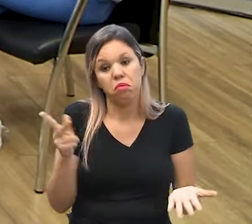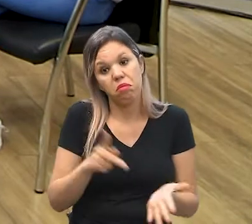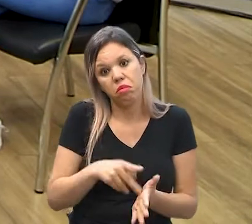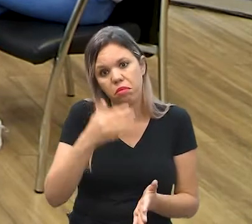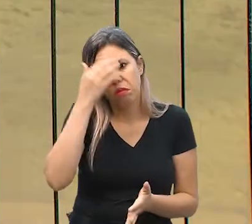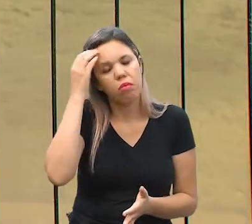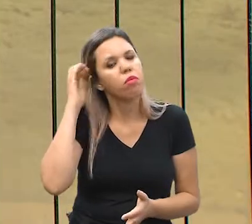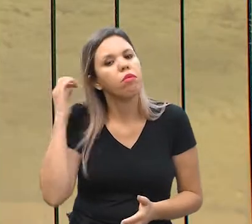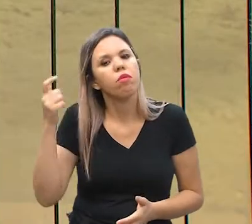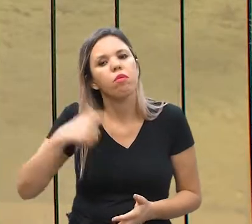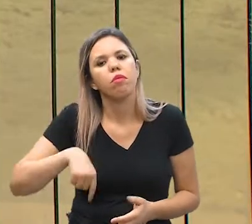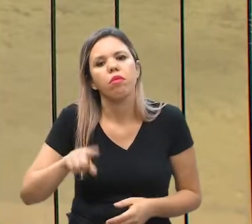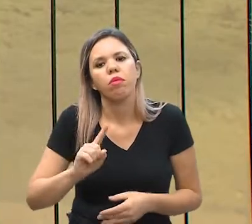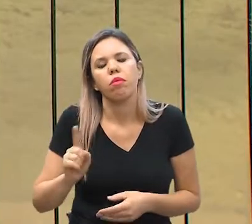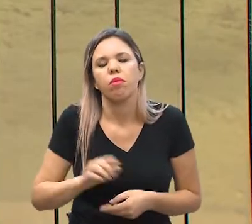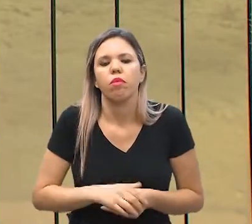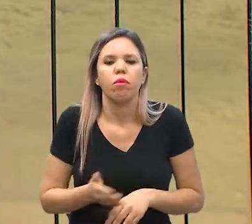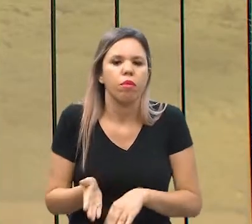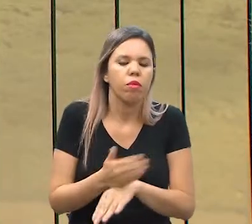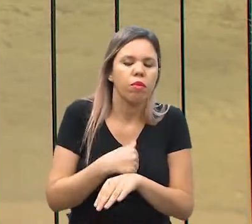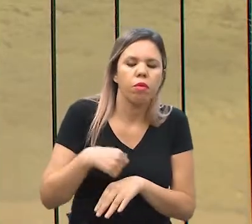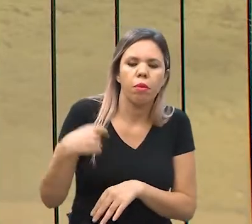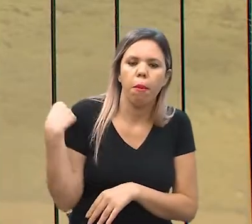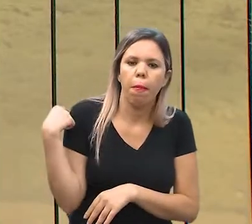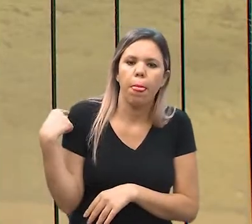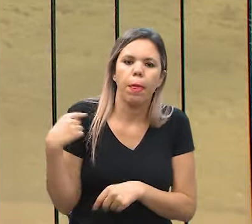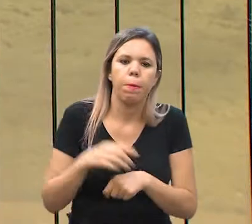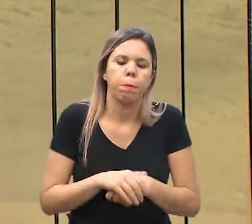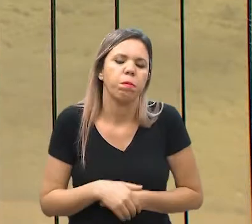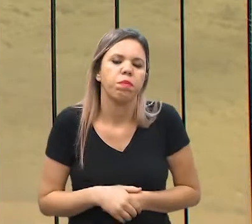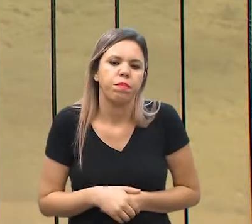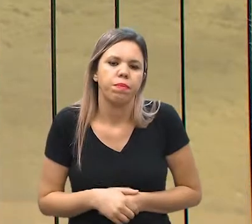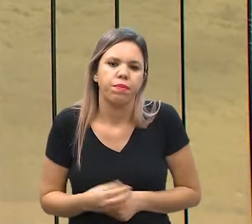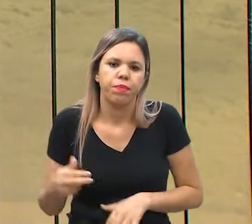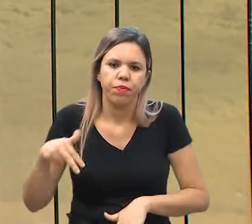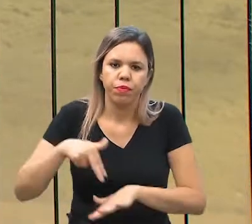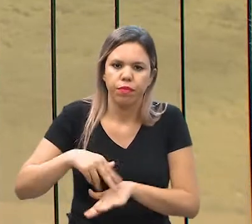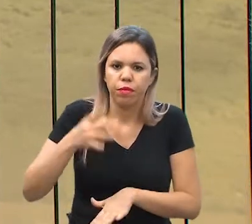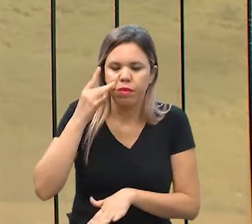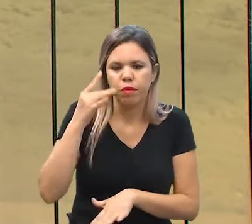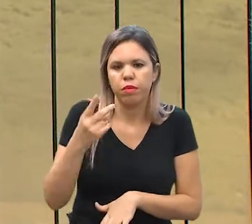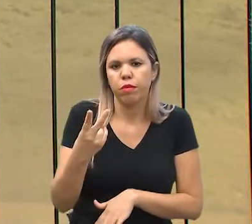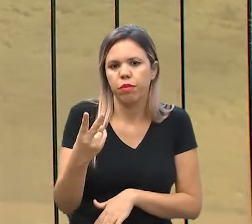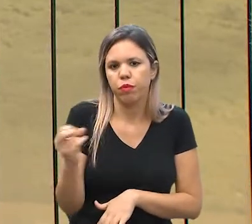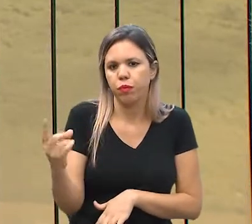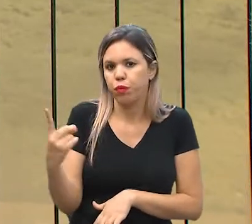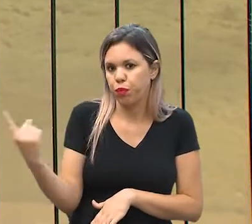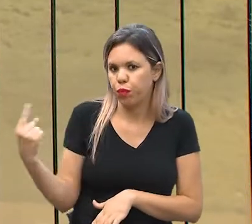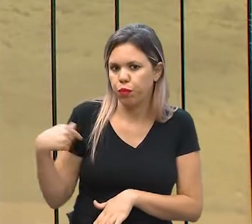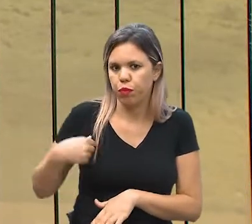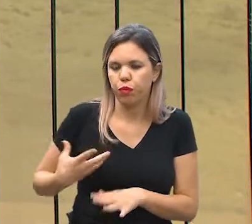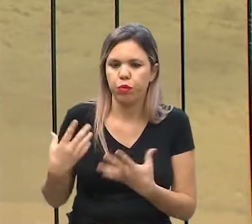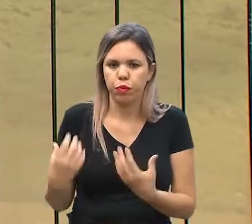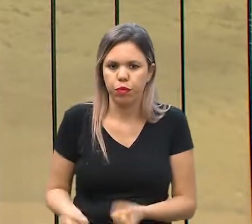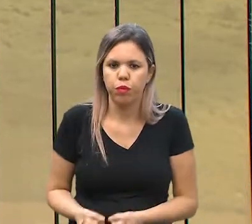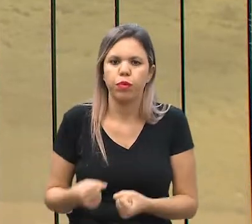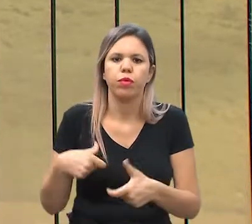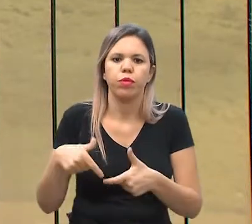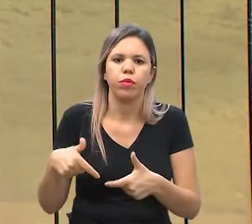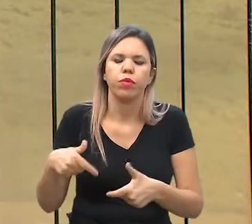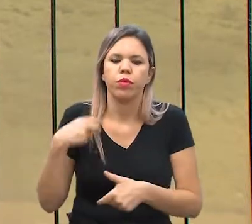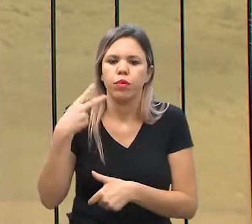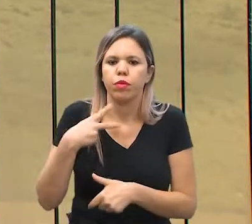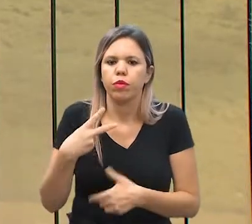na verdade, né, eu não, antes de estar aqui, né, antes de 2021, quando eu assumi esse